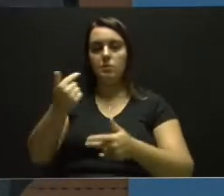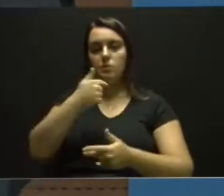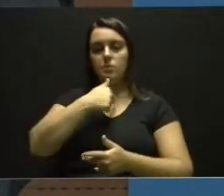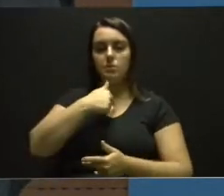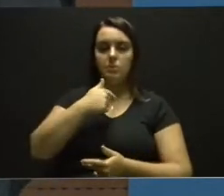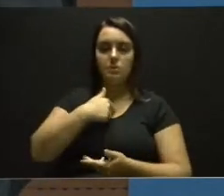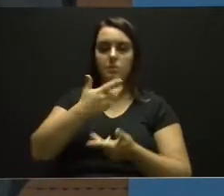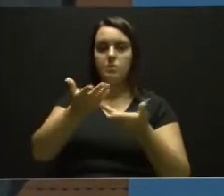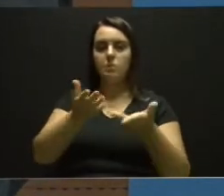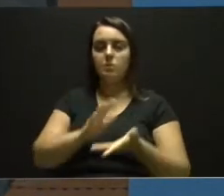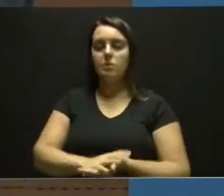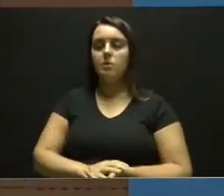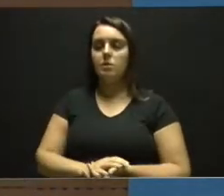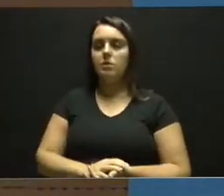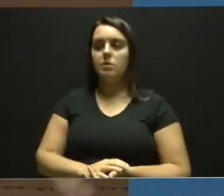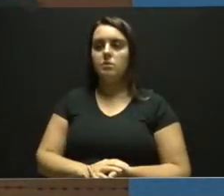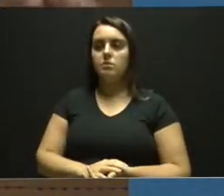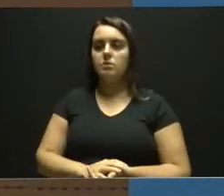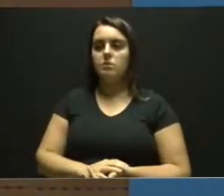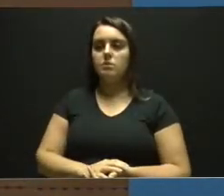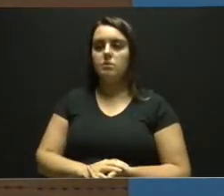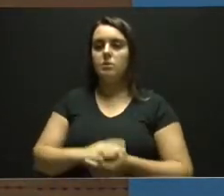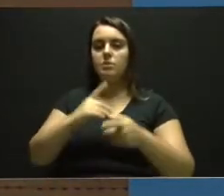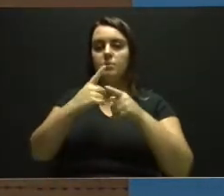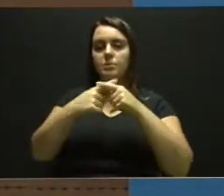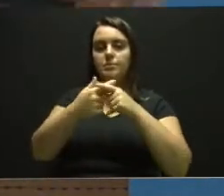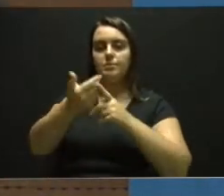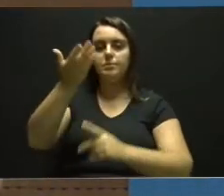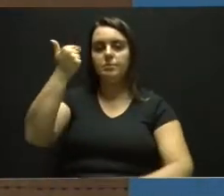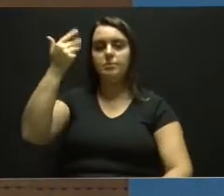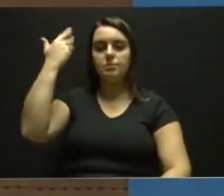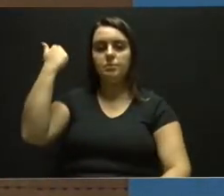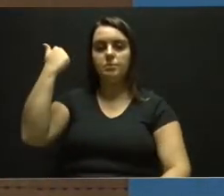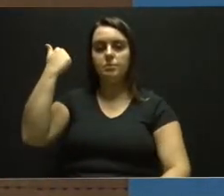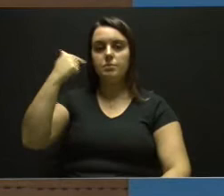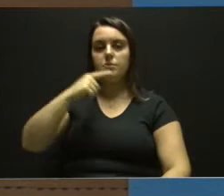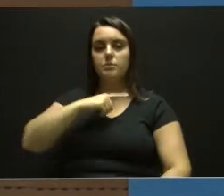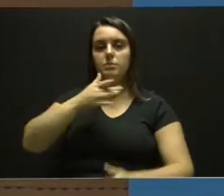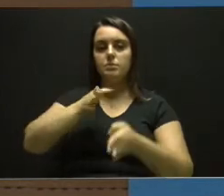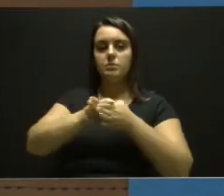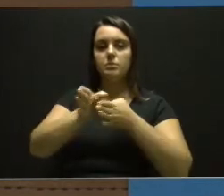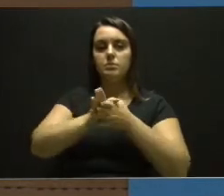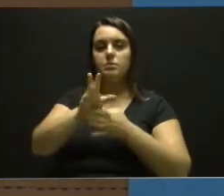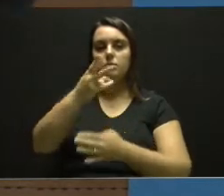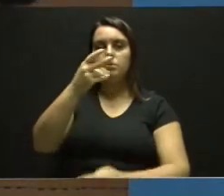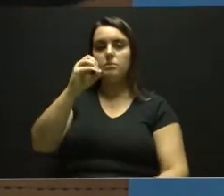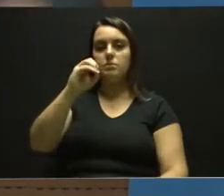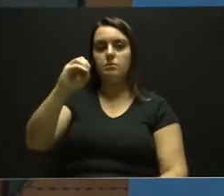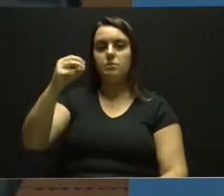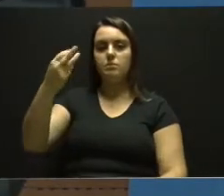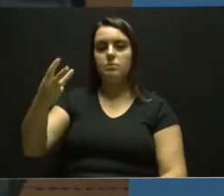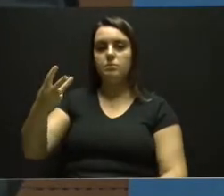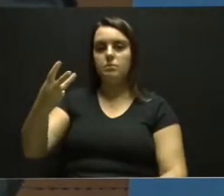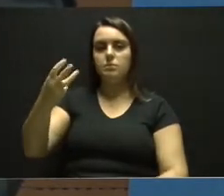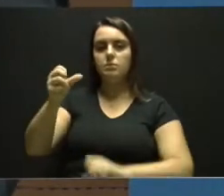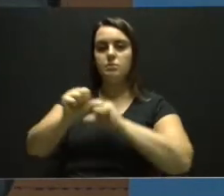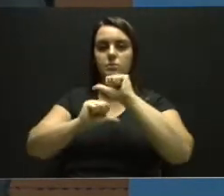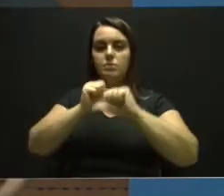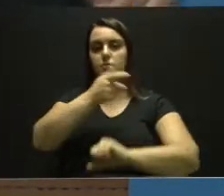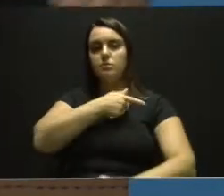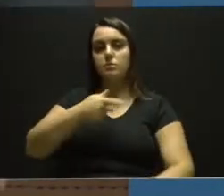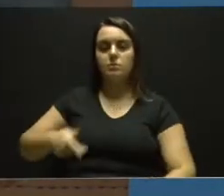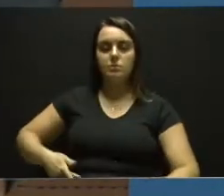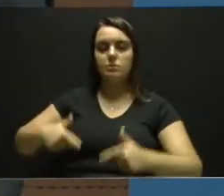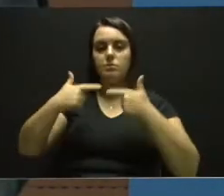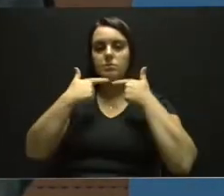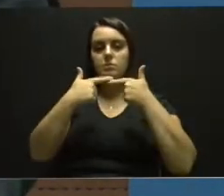presidenta é porque lá atrás quando a gente reativa o conselho em 2003 né e ele se tornou presidente a gente